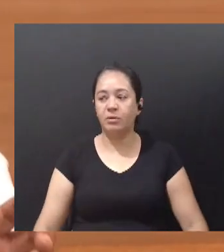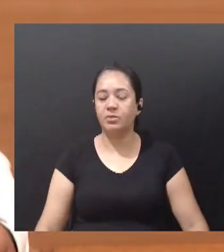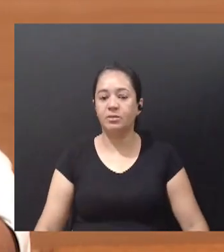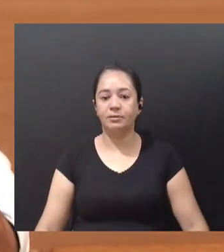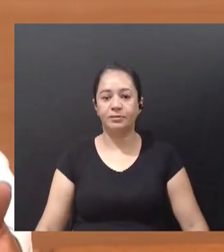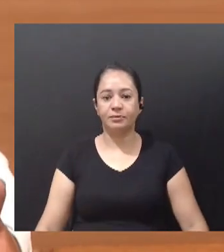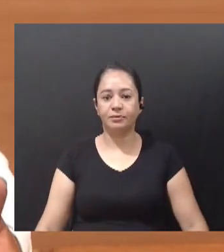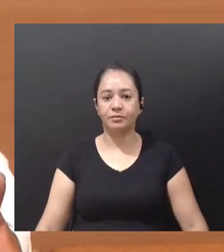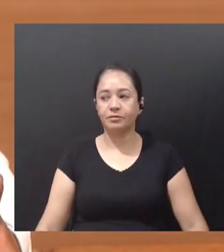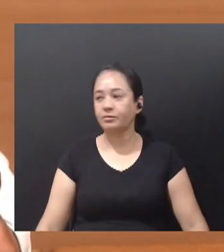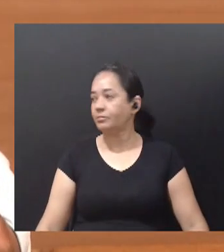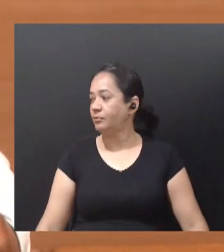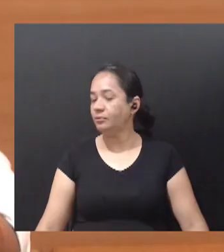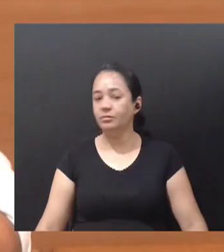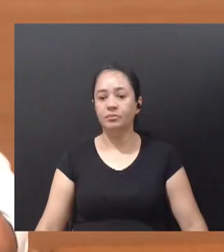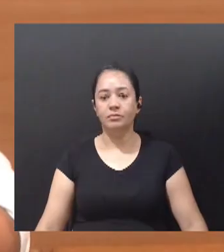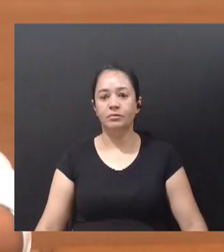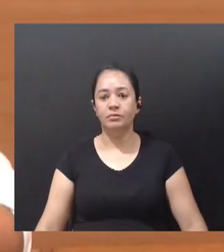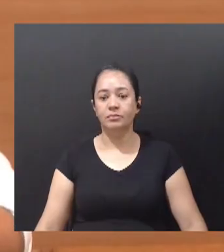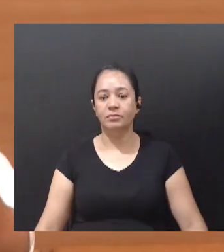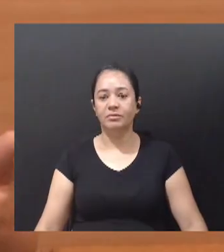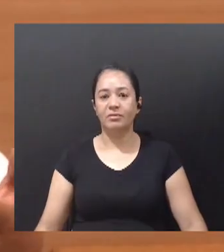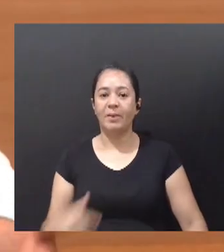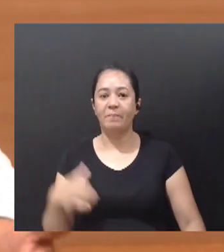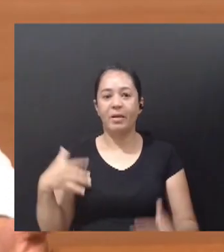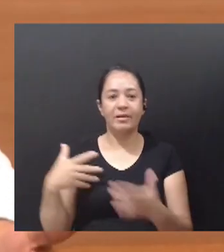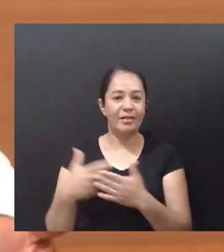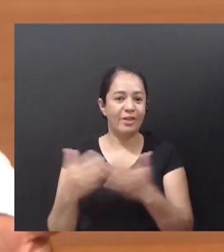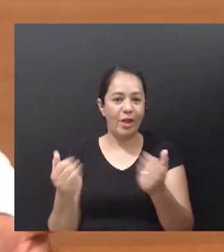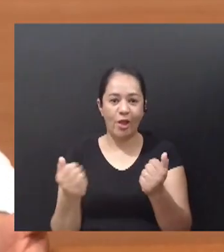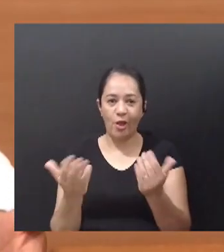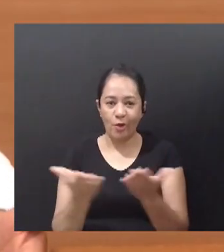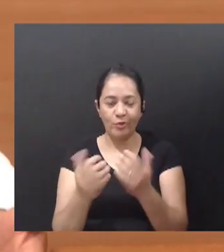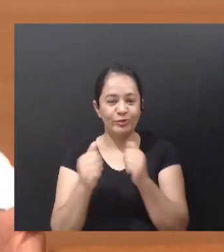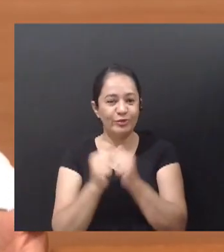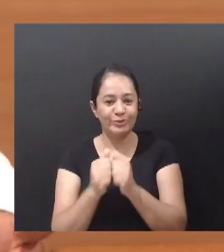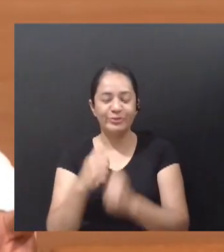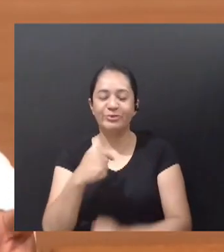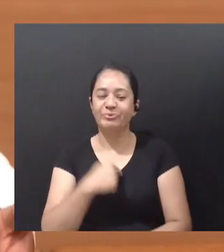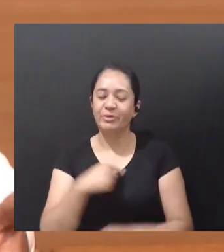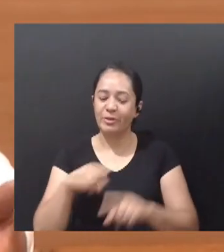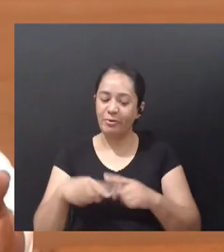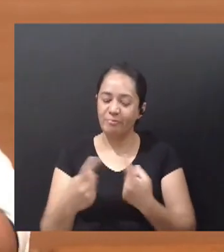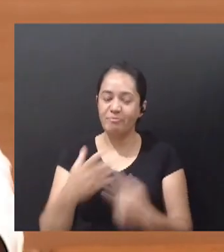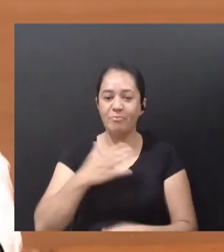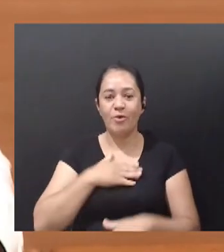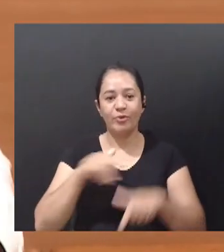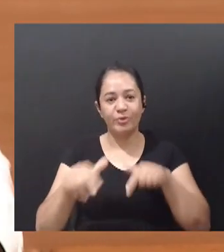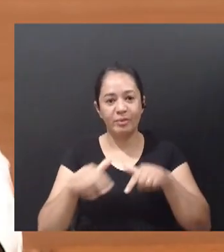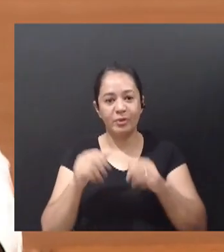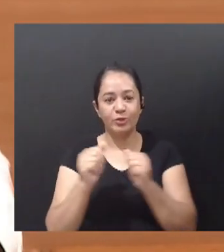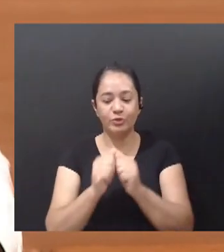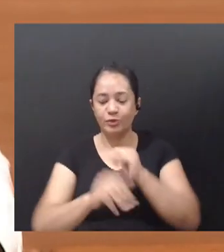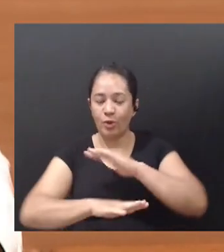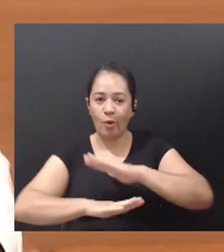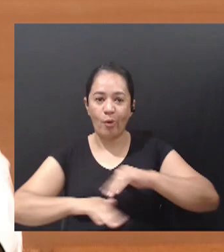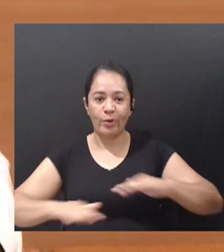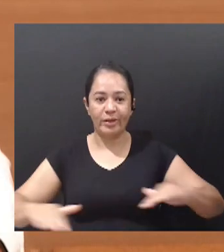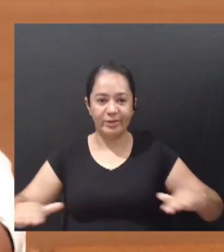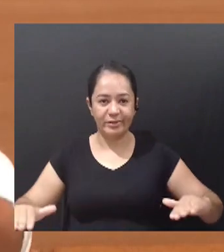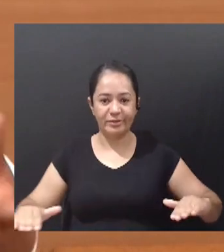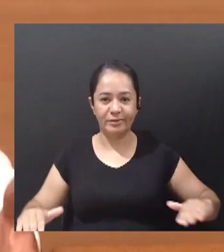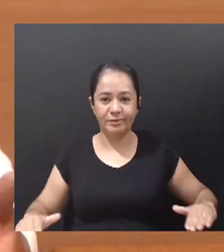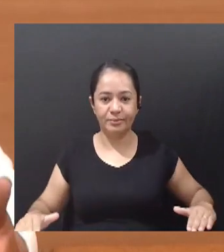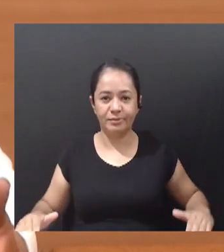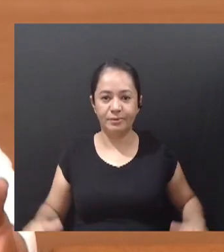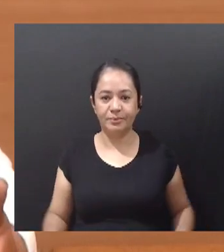negócio que me acompanha muito, mas eu tenho um trabalho na cidade com crianças, né? E